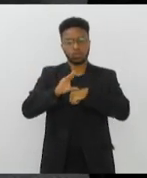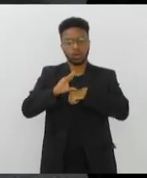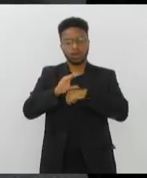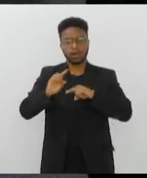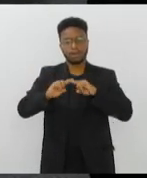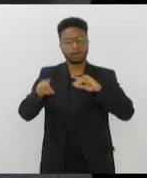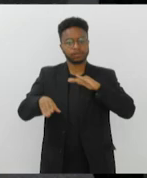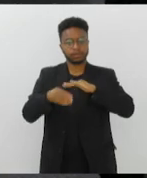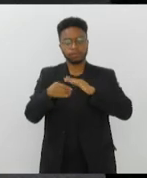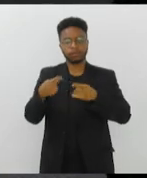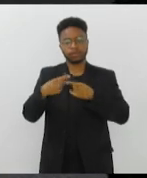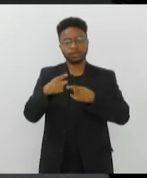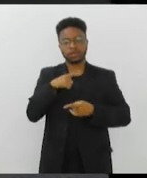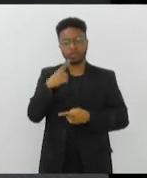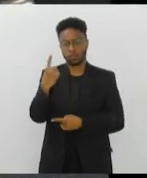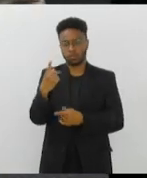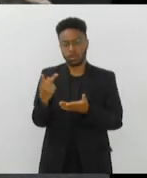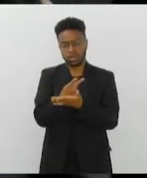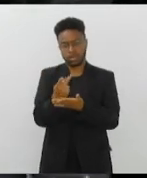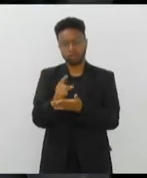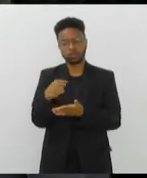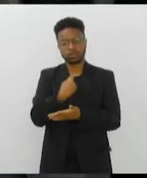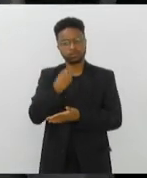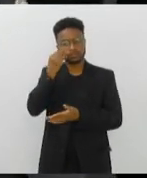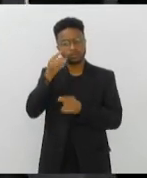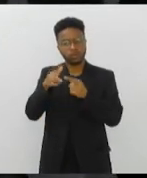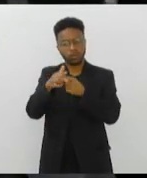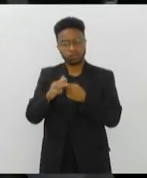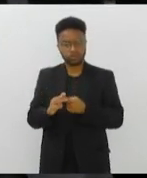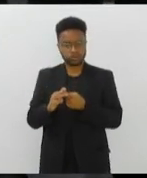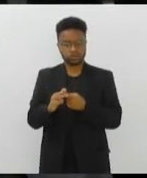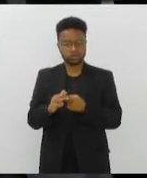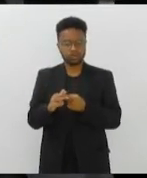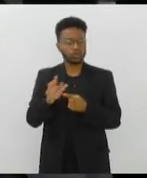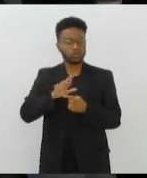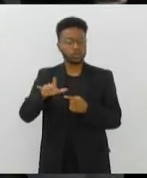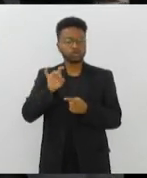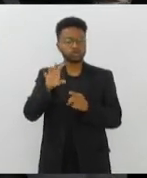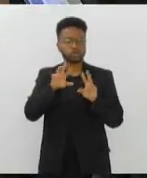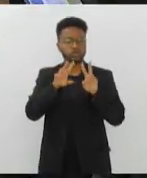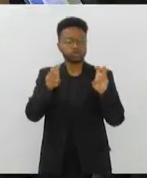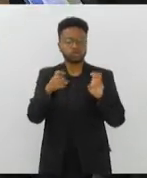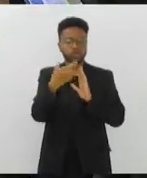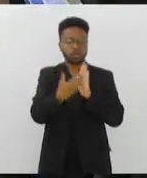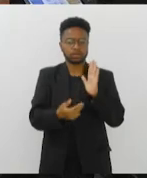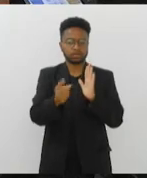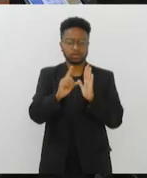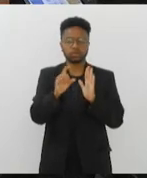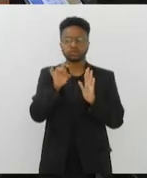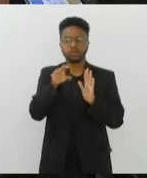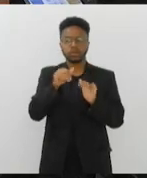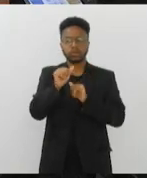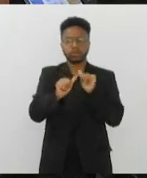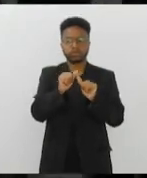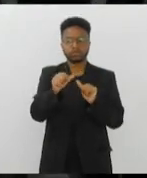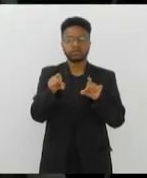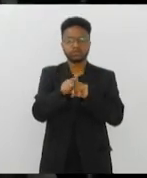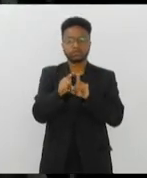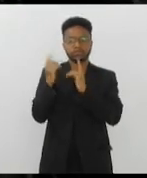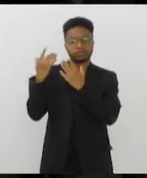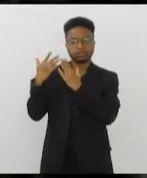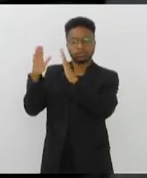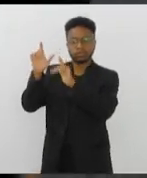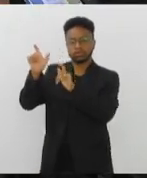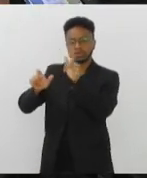material e a gente pretende corrigir por via de emenda. Não muda em nada o relatório, é apenas isso. Tá? E saudar aqui os concursados que estão nas nossas